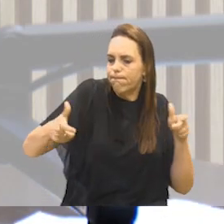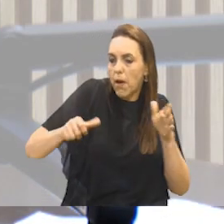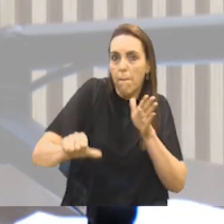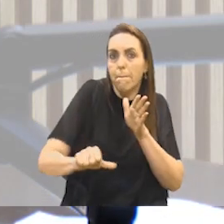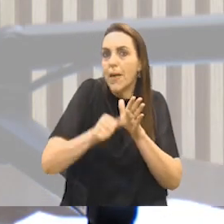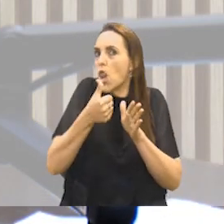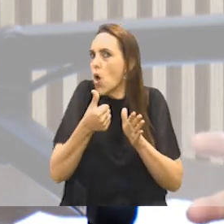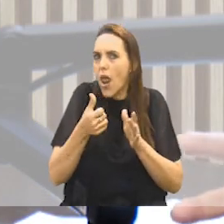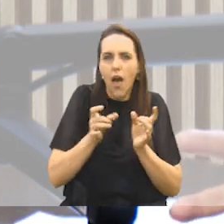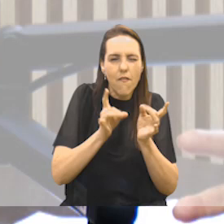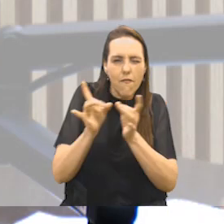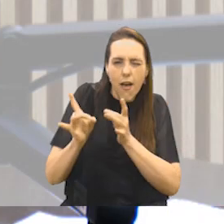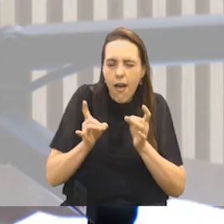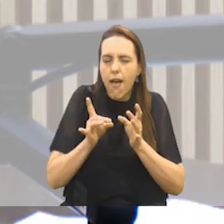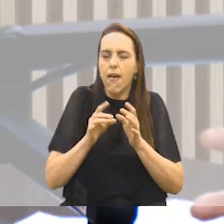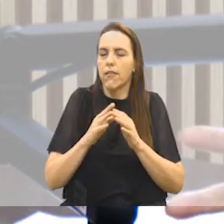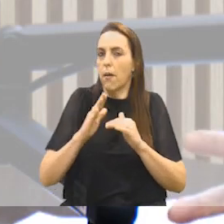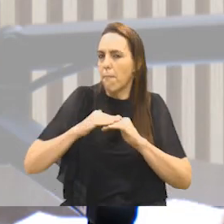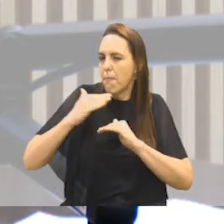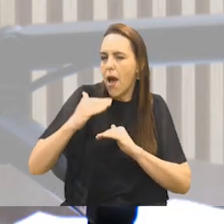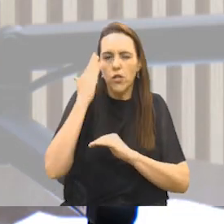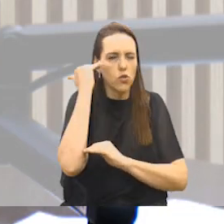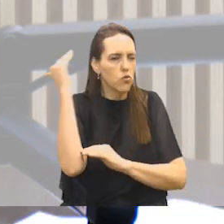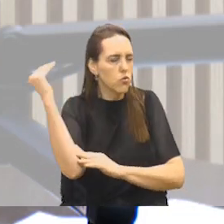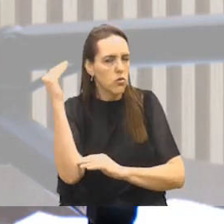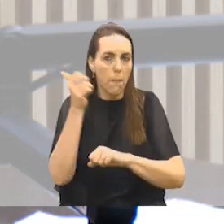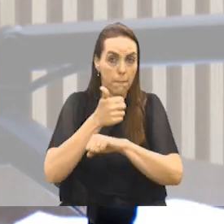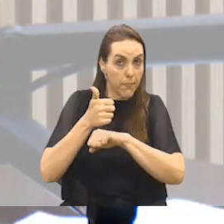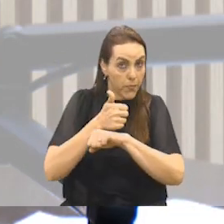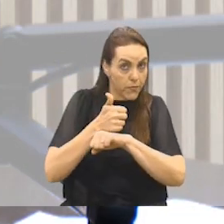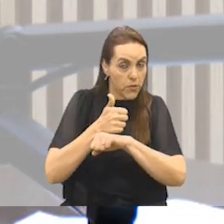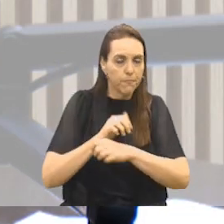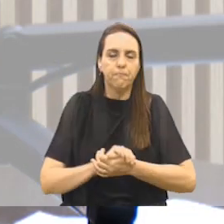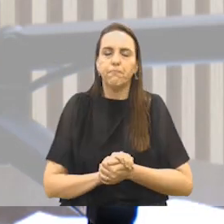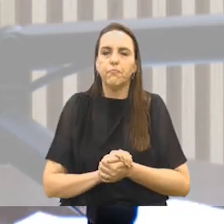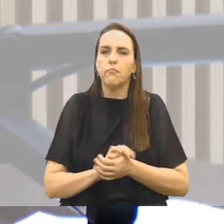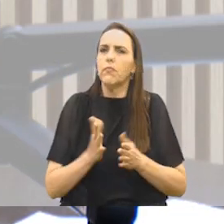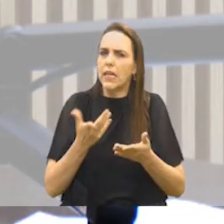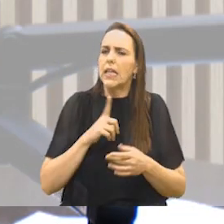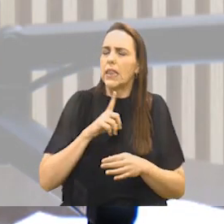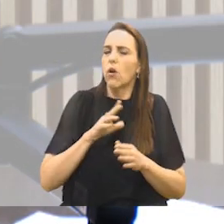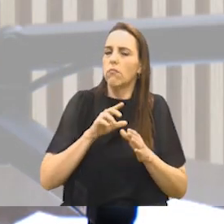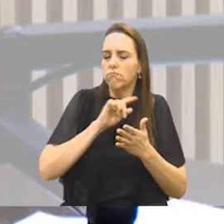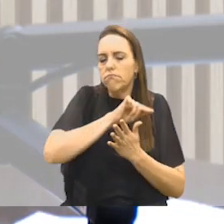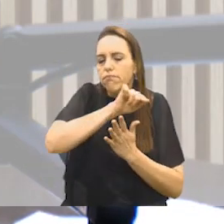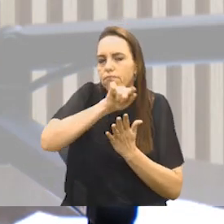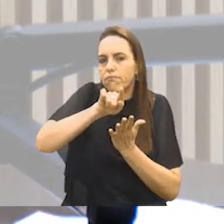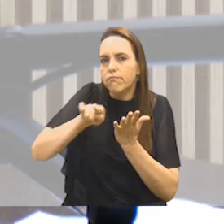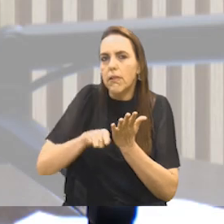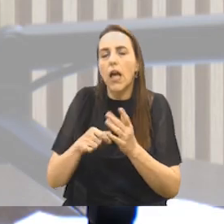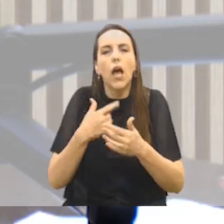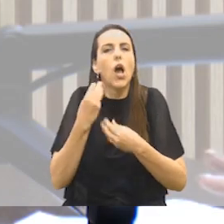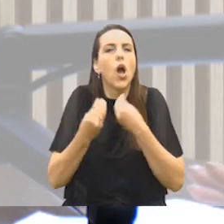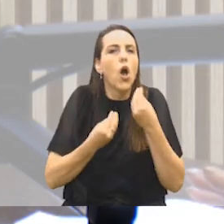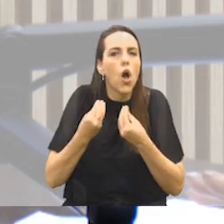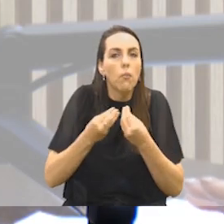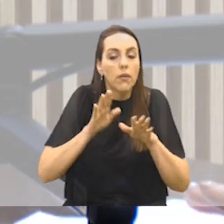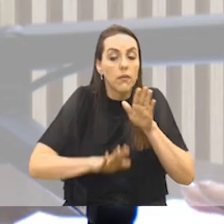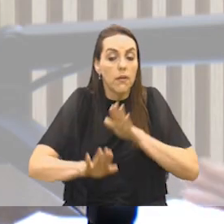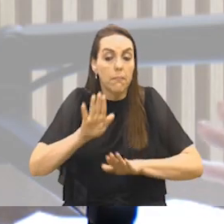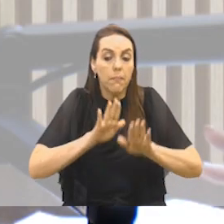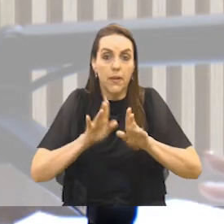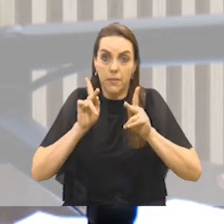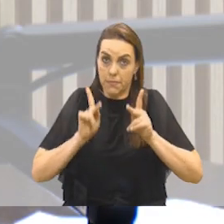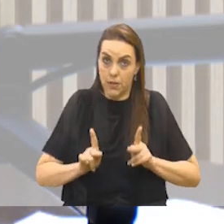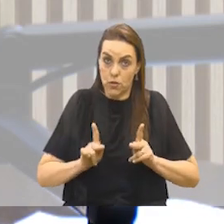que quer expandir um pouco as suas vendas, para quem busca um pouquinho mais de sucesso profissional. Então, é bem dentro de tudo isso,